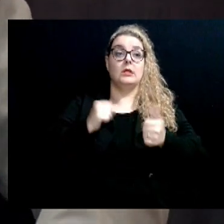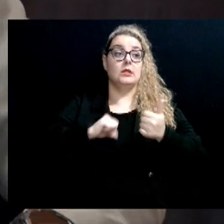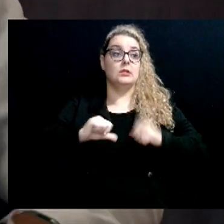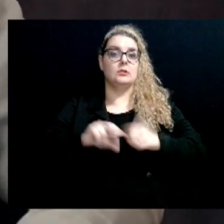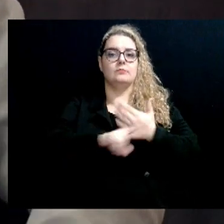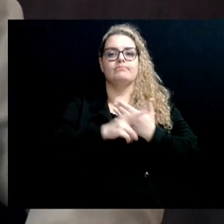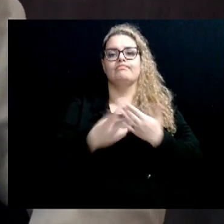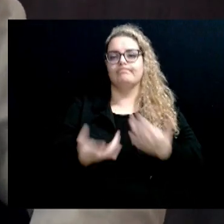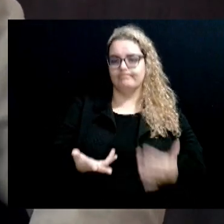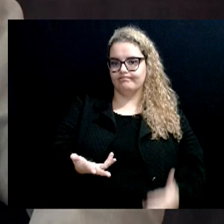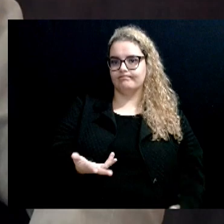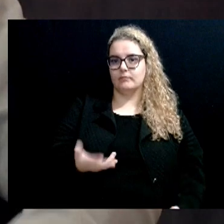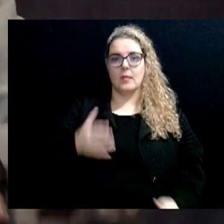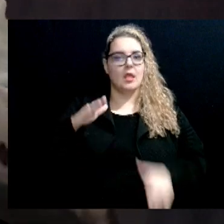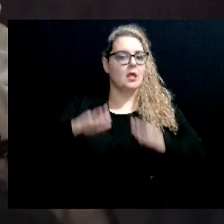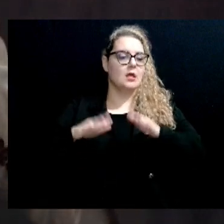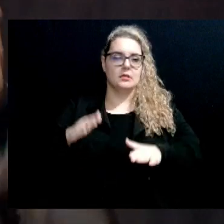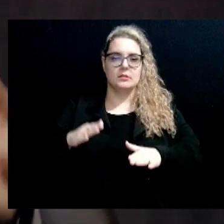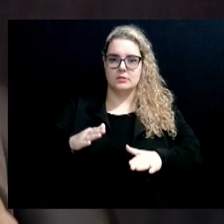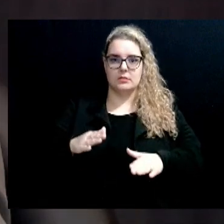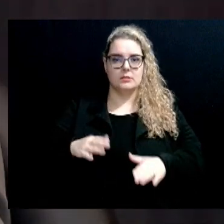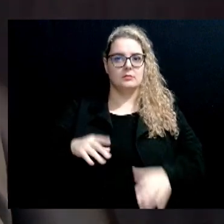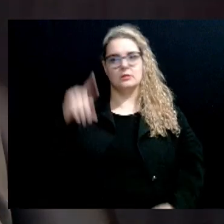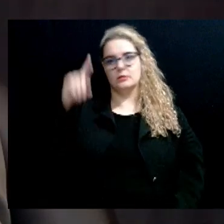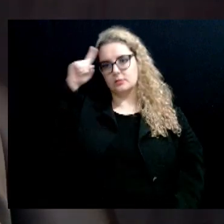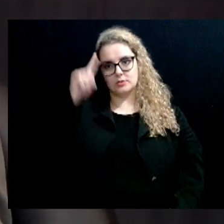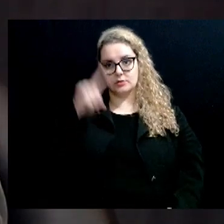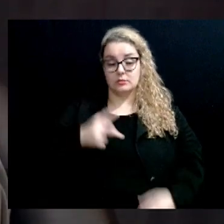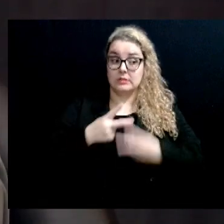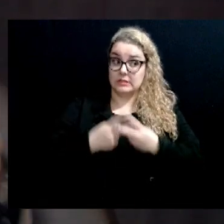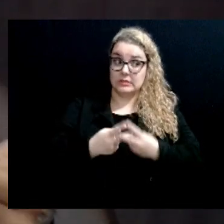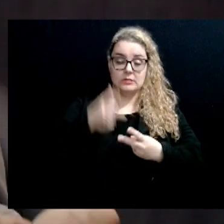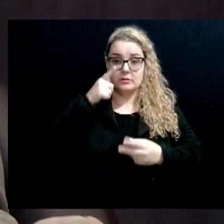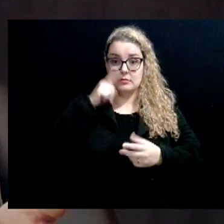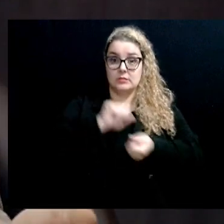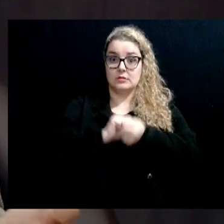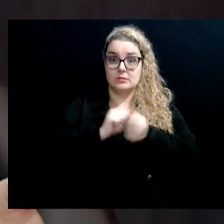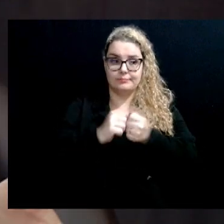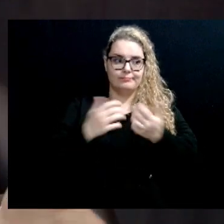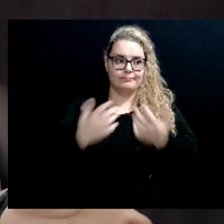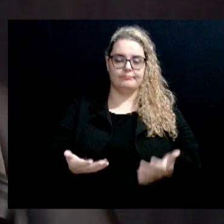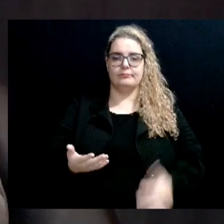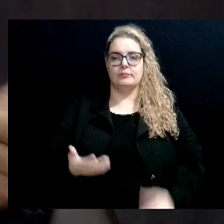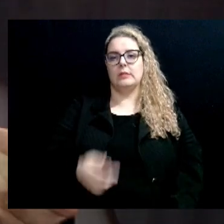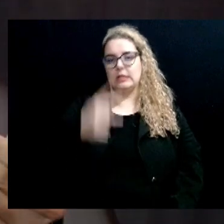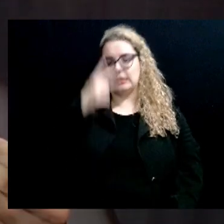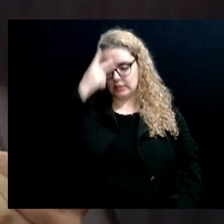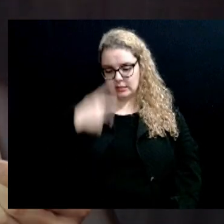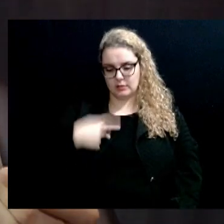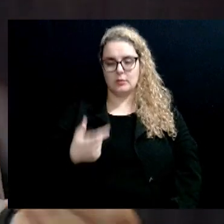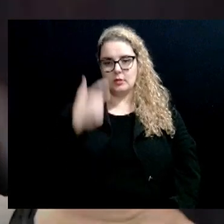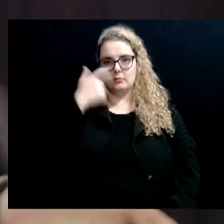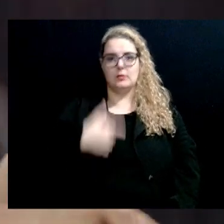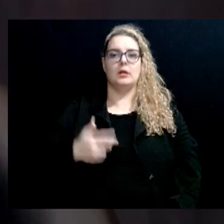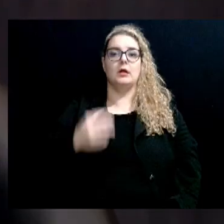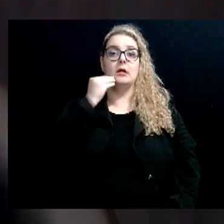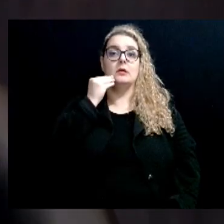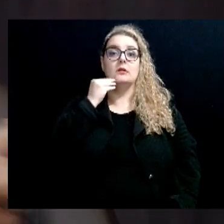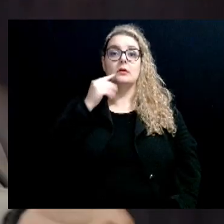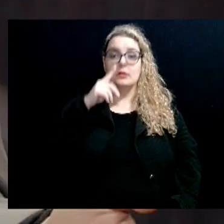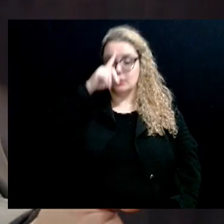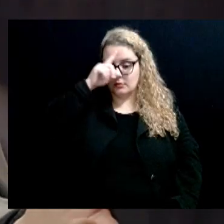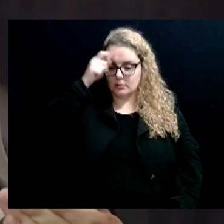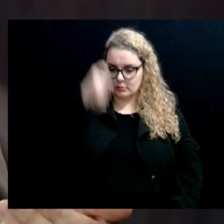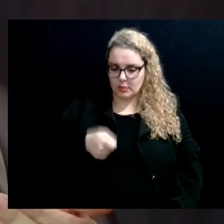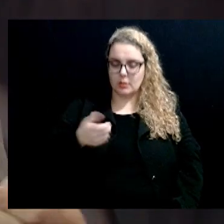um dia que ela não vai estar tão paciente assim, ou não vai estar tão conseguindo se moldar aquilo, que ela vai ser ela mesma, ela vai talvez tentar impor alguma coisa que ela pensa e ela vai ser invalidada,